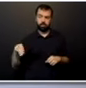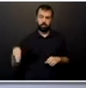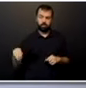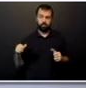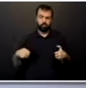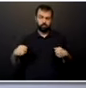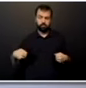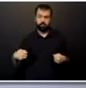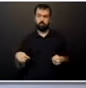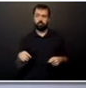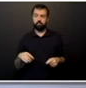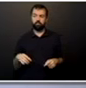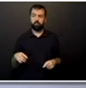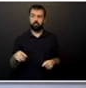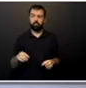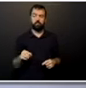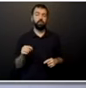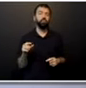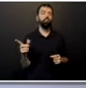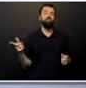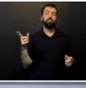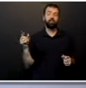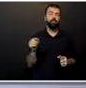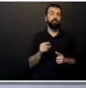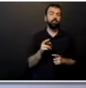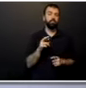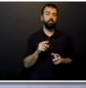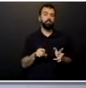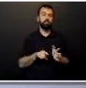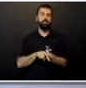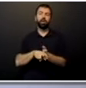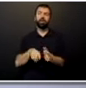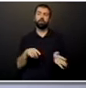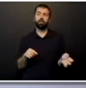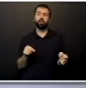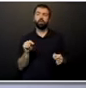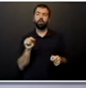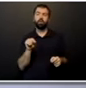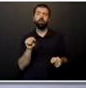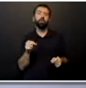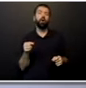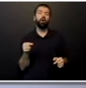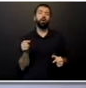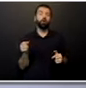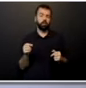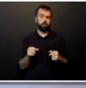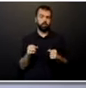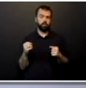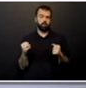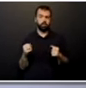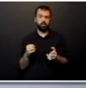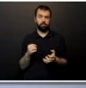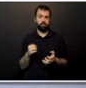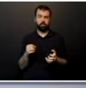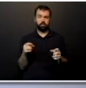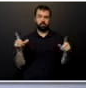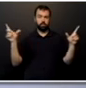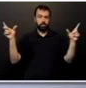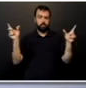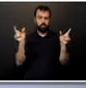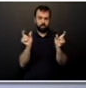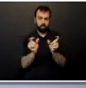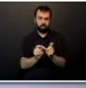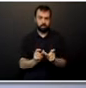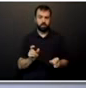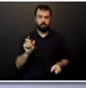aí vem as alternativas aqui é uma outra forma da gente escrever escala escrevermos escalas